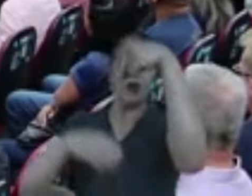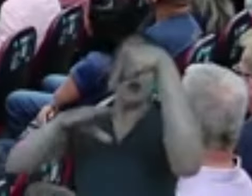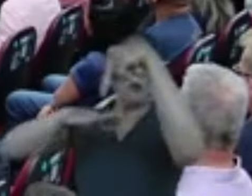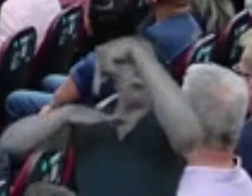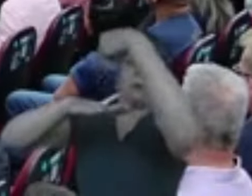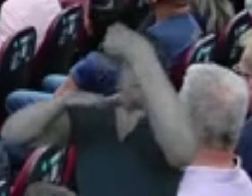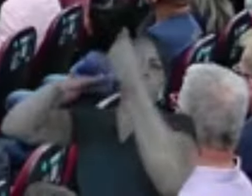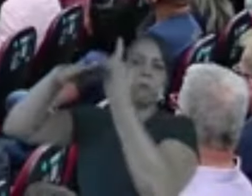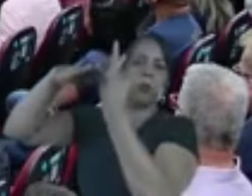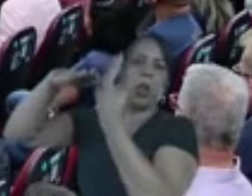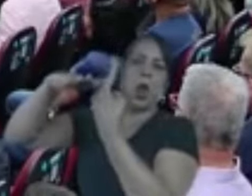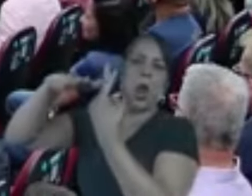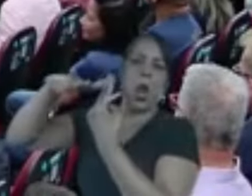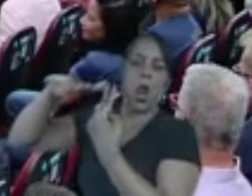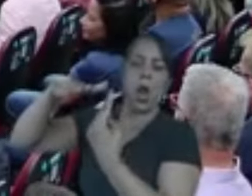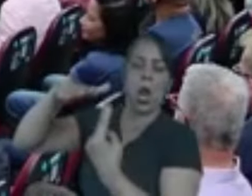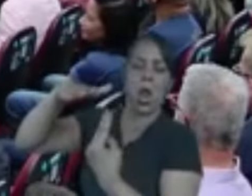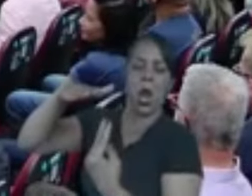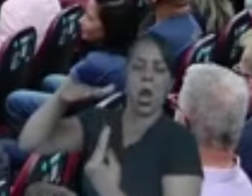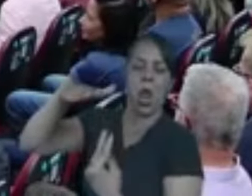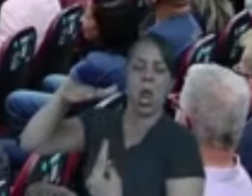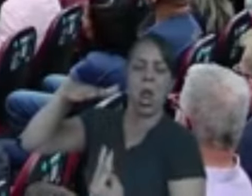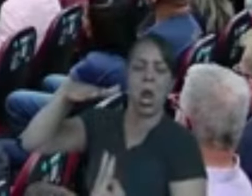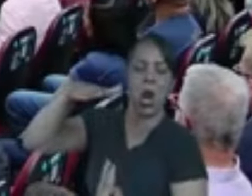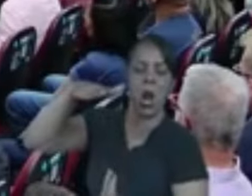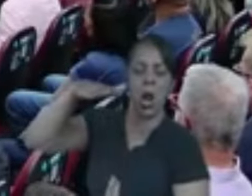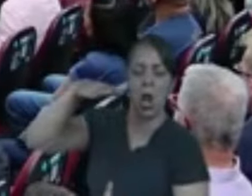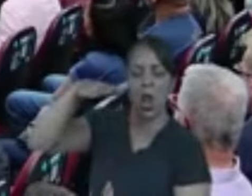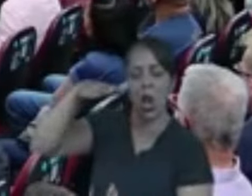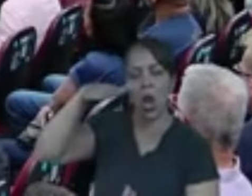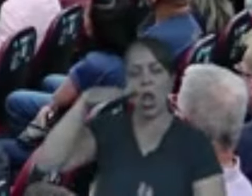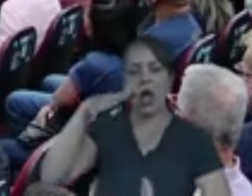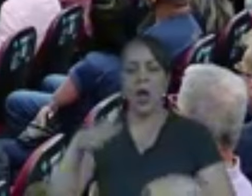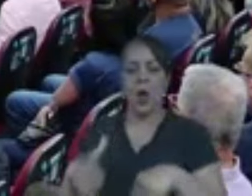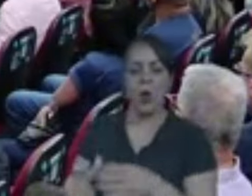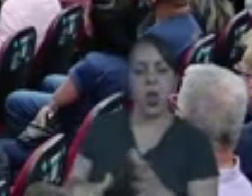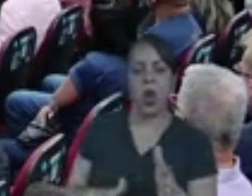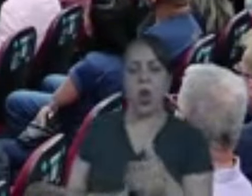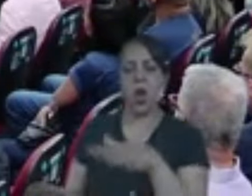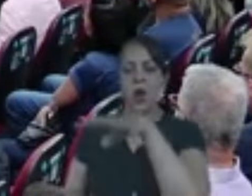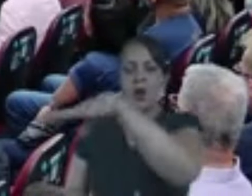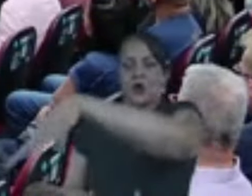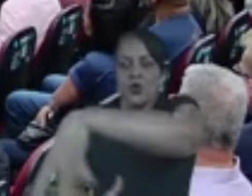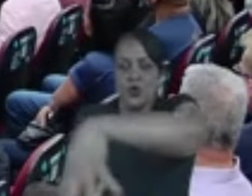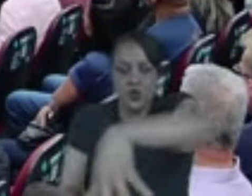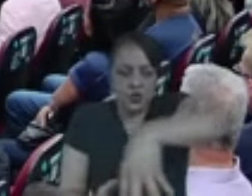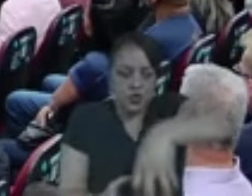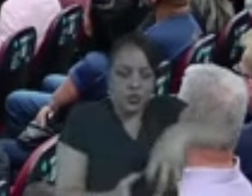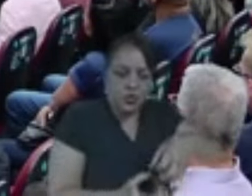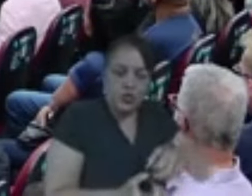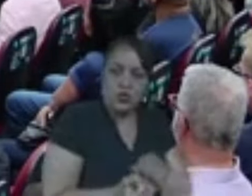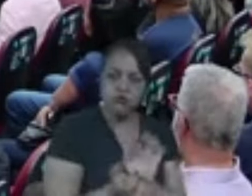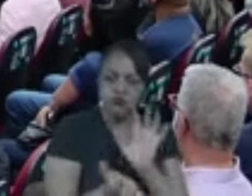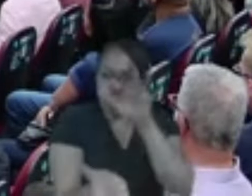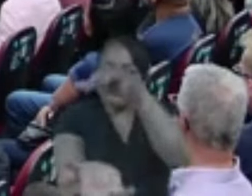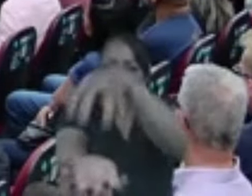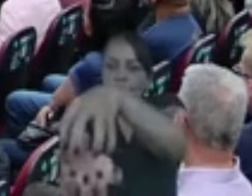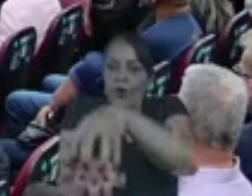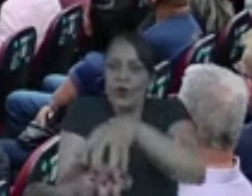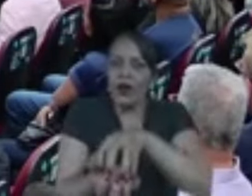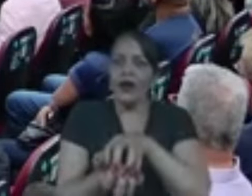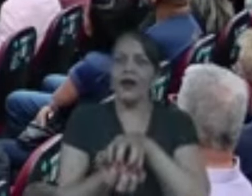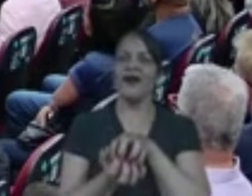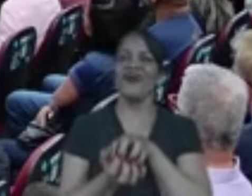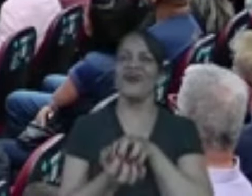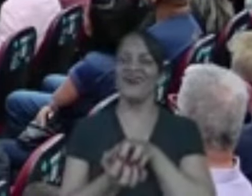baleia. Naquela época as pessoas não faziam divisão disso, né? Não tinha esse conhecimento biológico para dizer o que era e